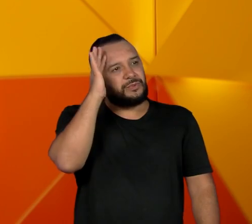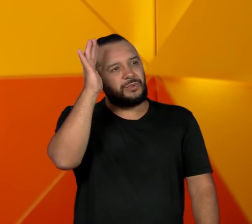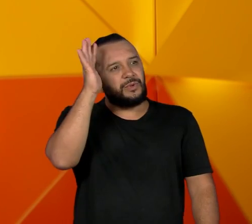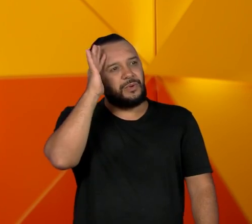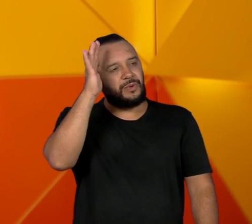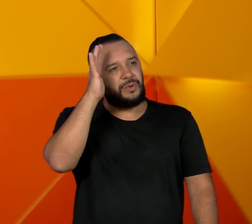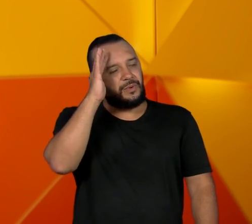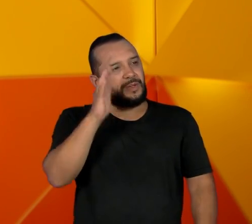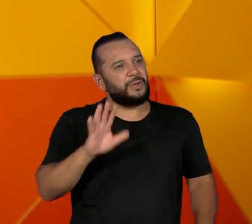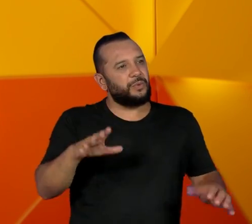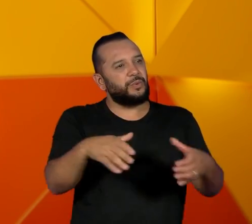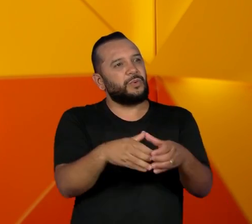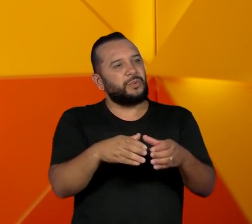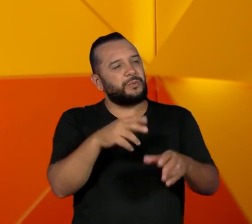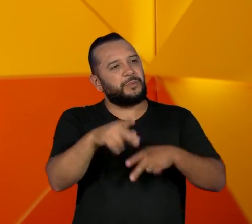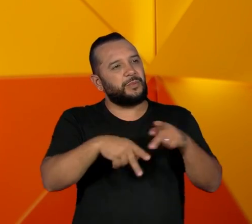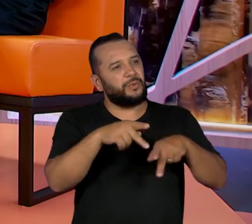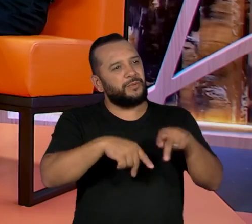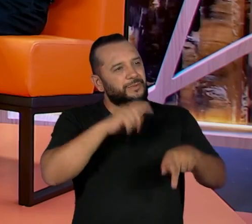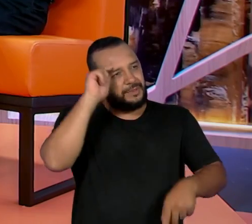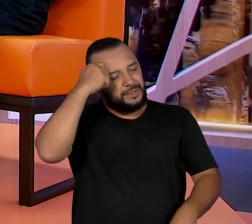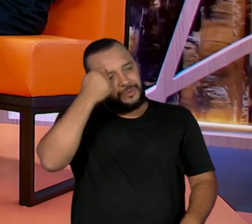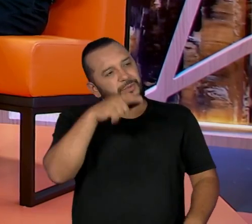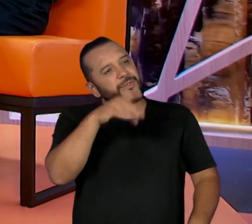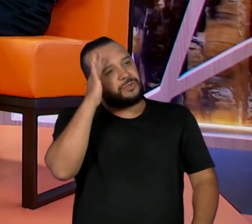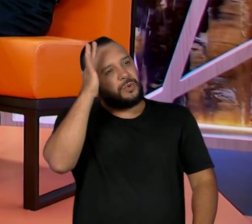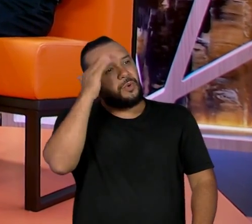para um coletivo de uma população preta?